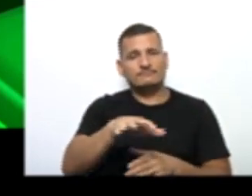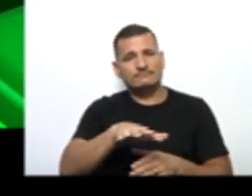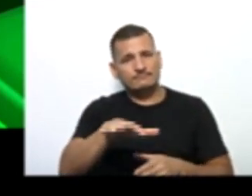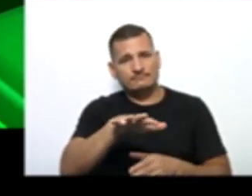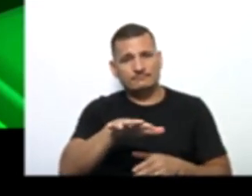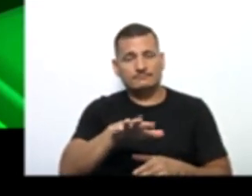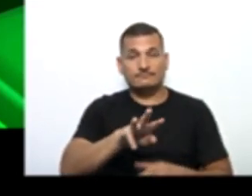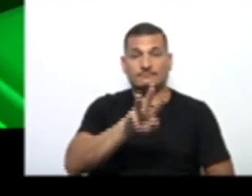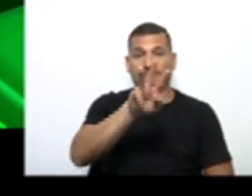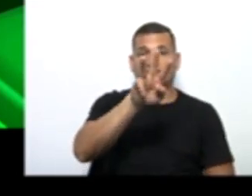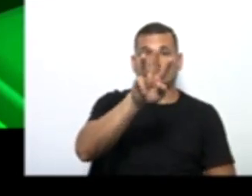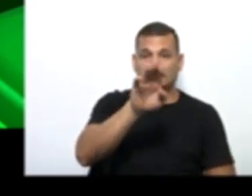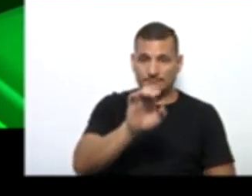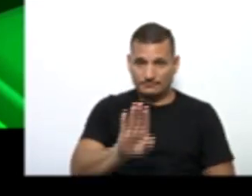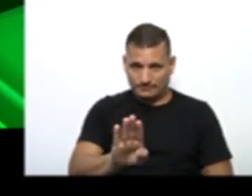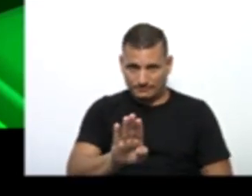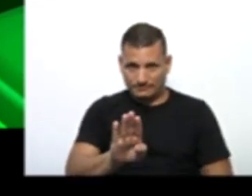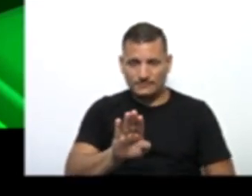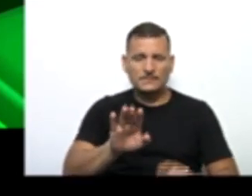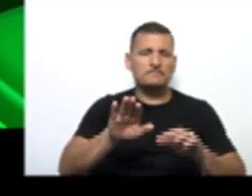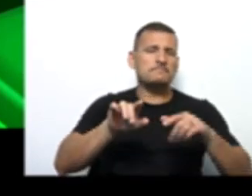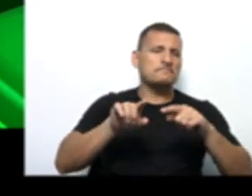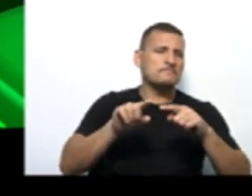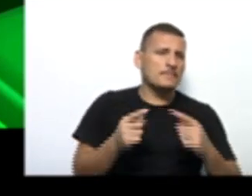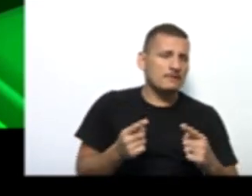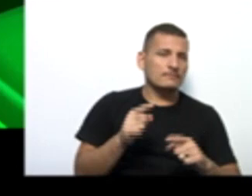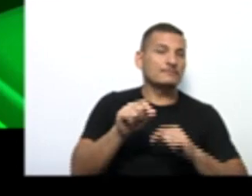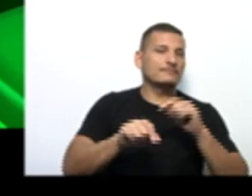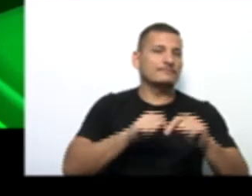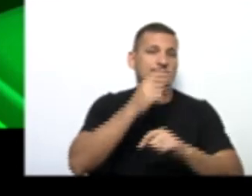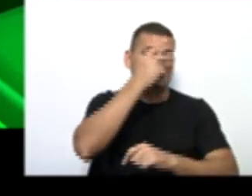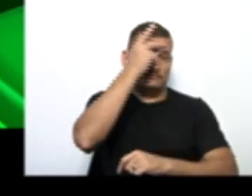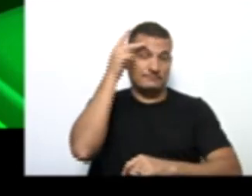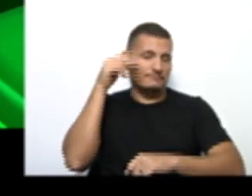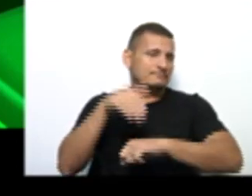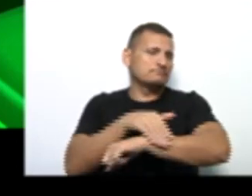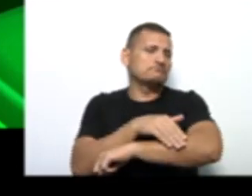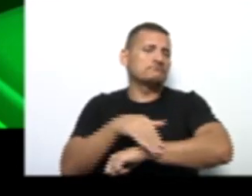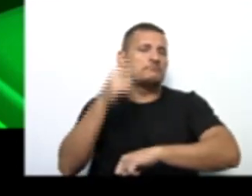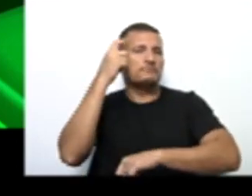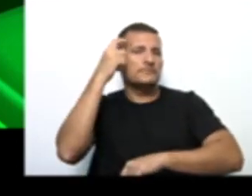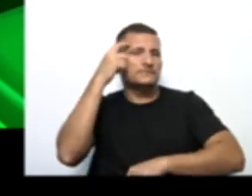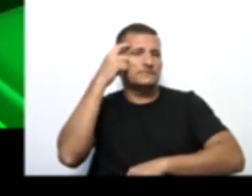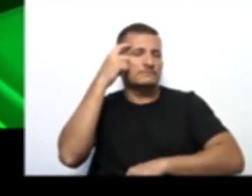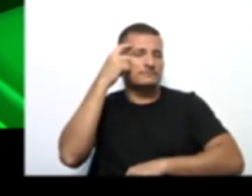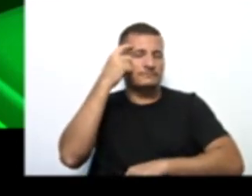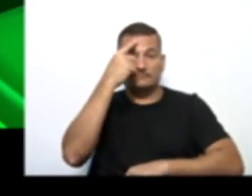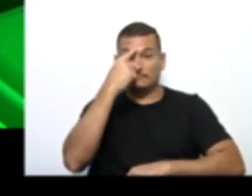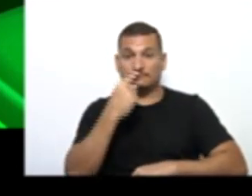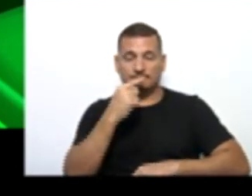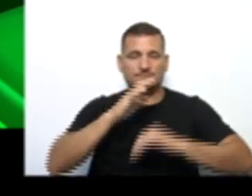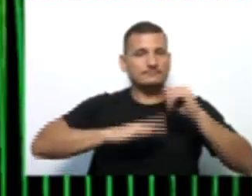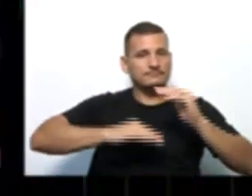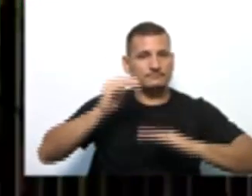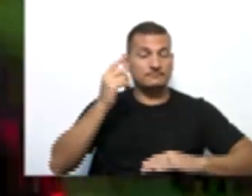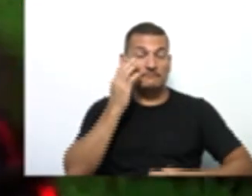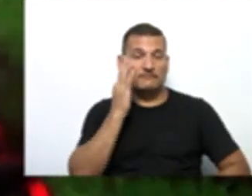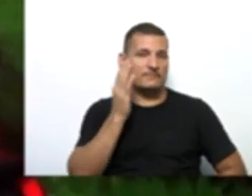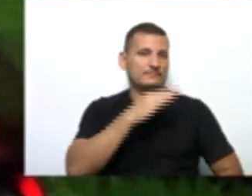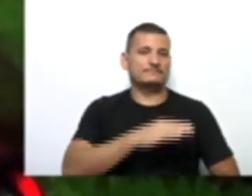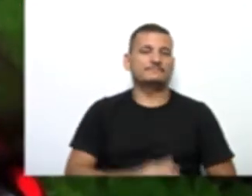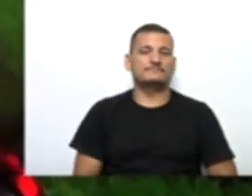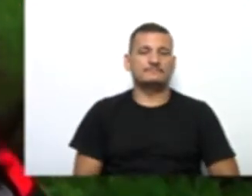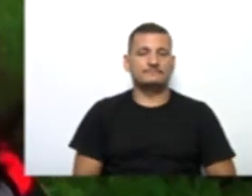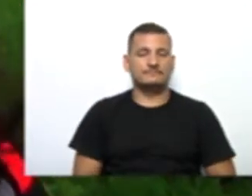para a web. Mas o que as pessoas na rua pensam sobre o perfil desse profissional? Acompanhe comigo agora.